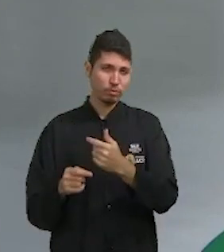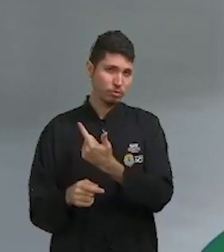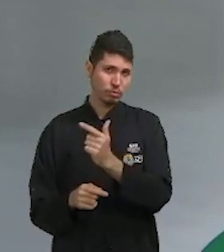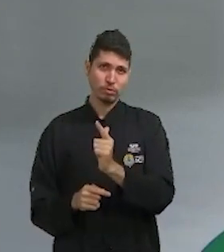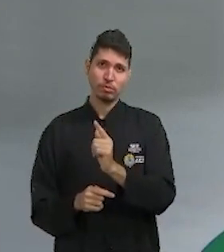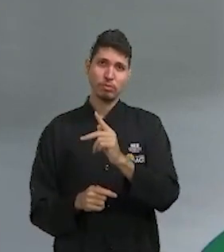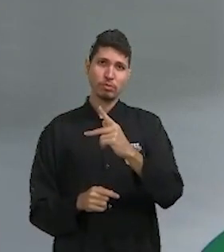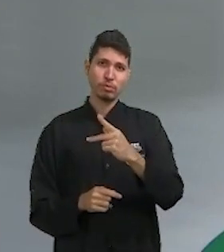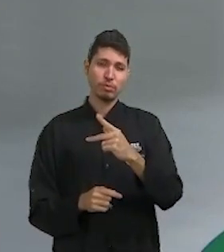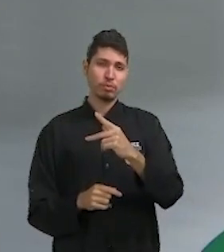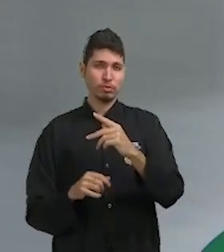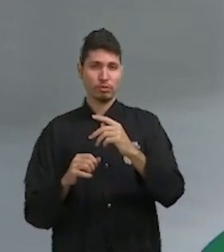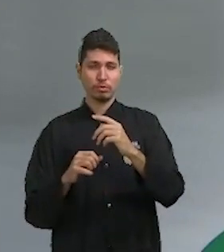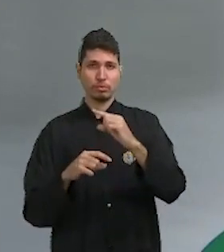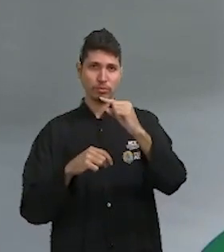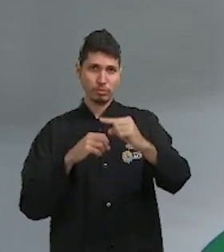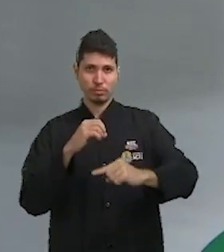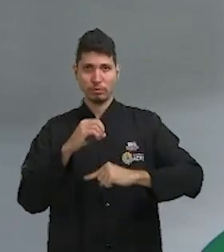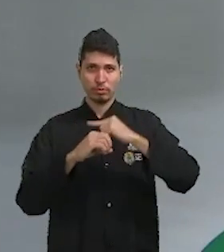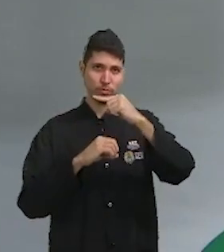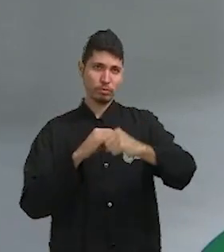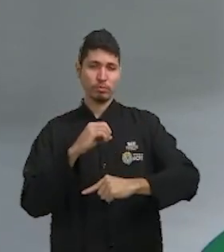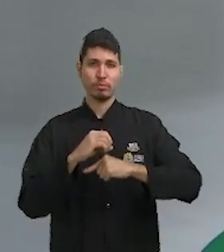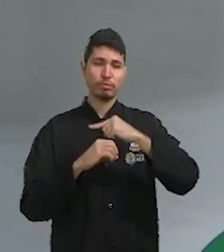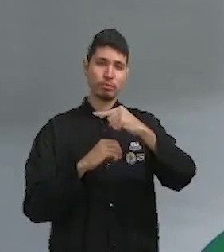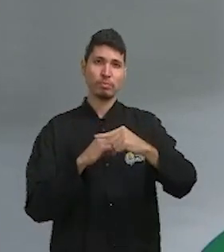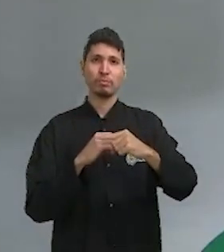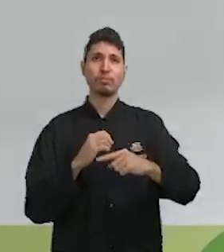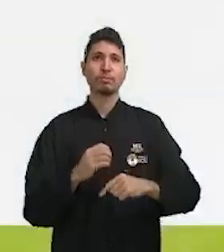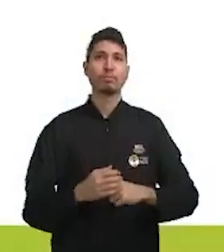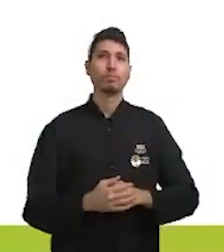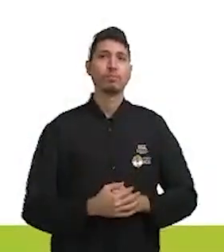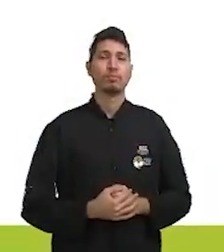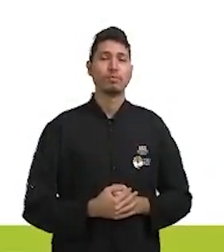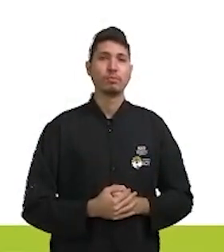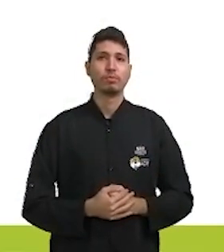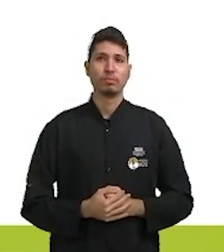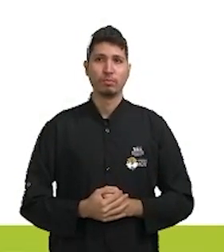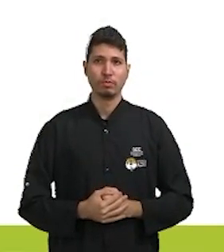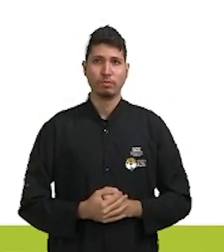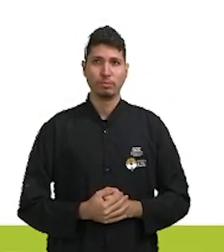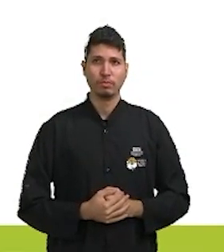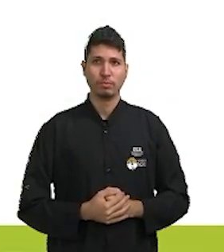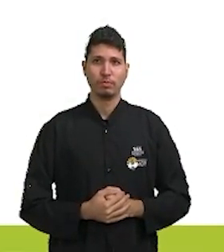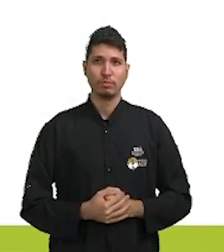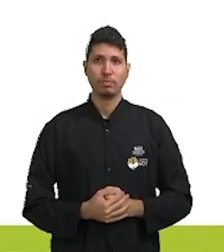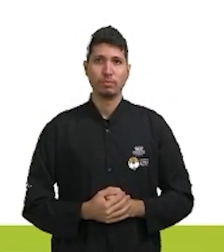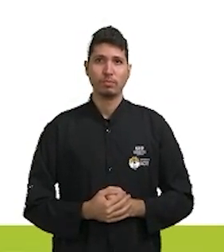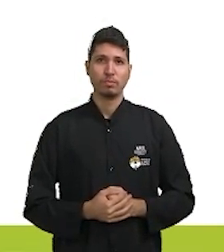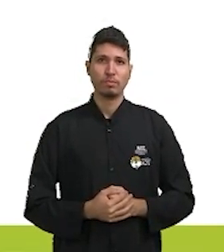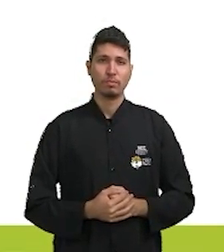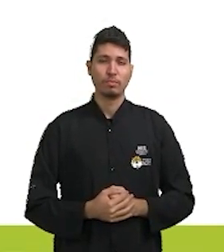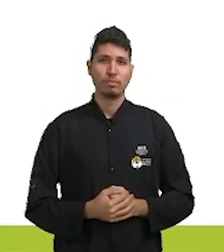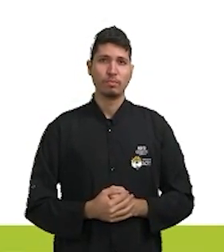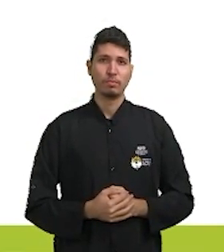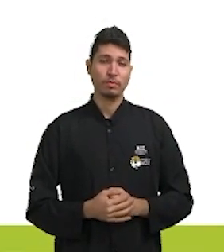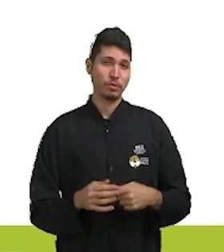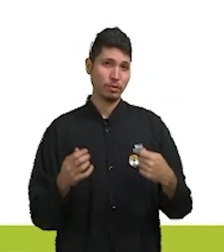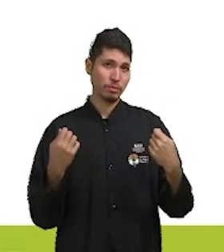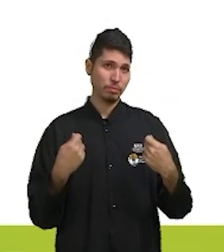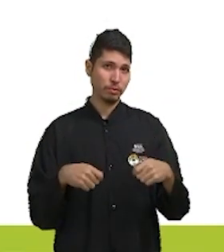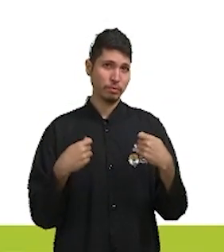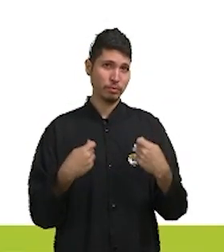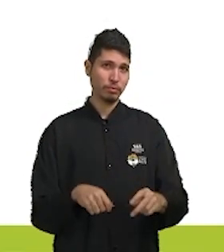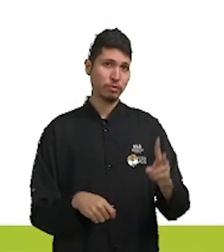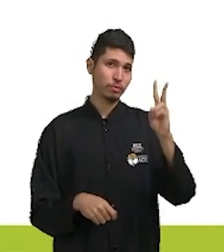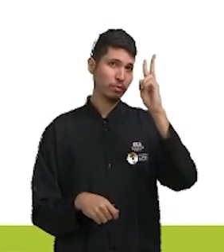outros átomos e compostos. Então, vamos lá. Primeiramente, a gente precisa relembrar alguns